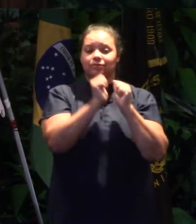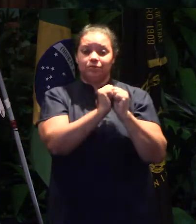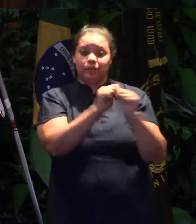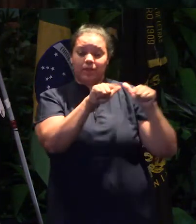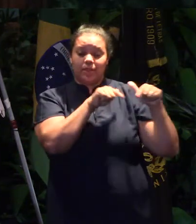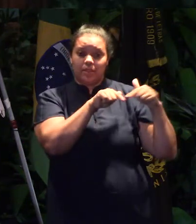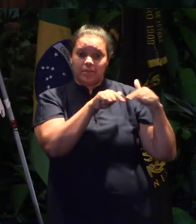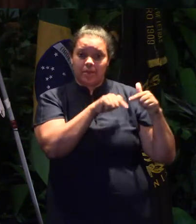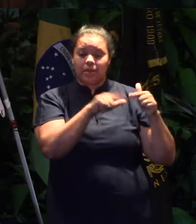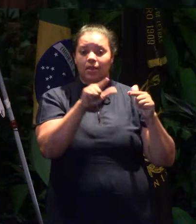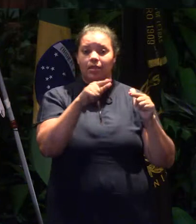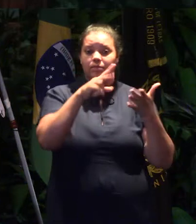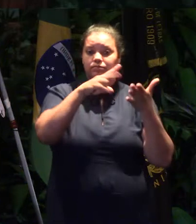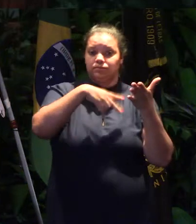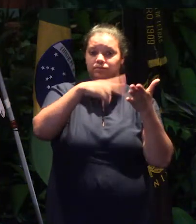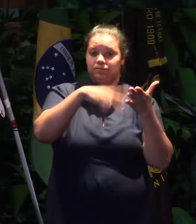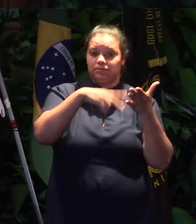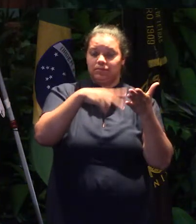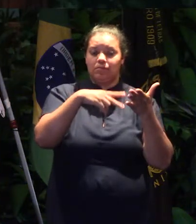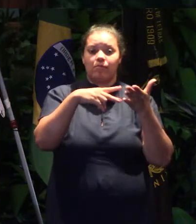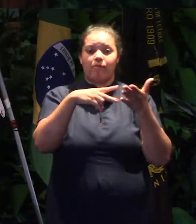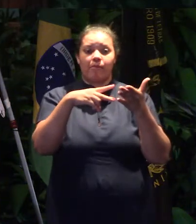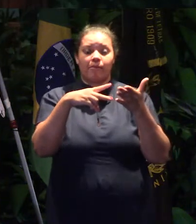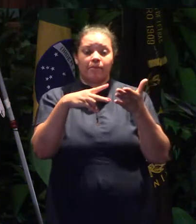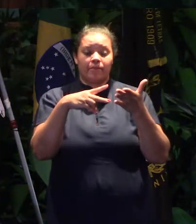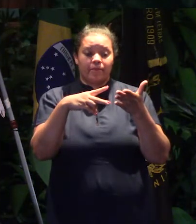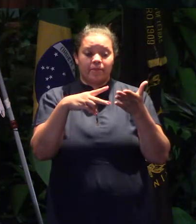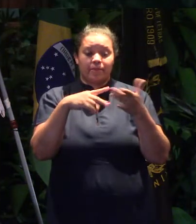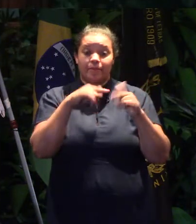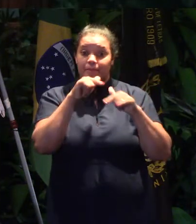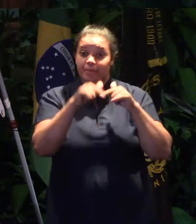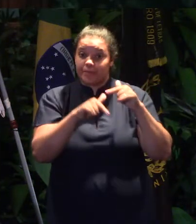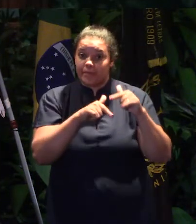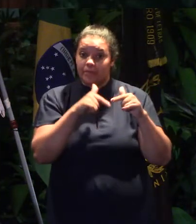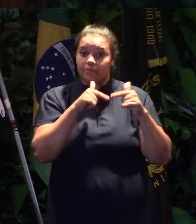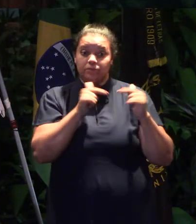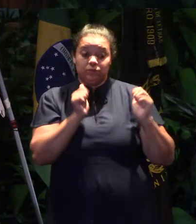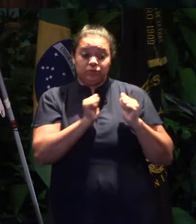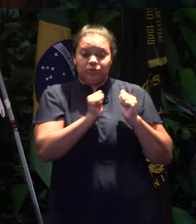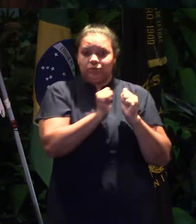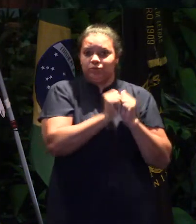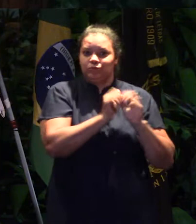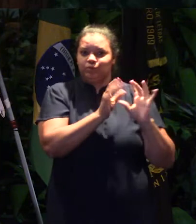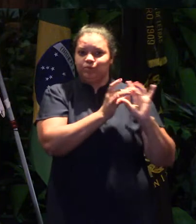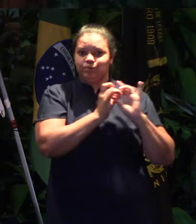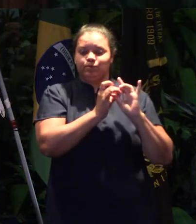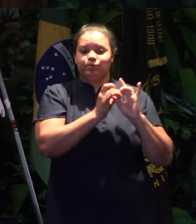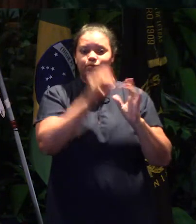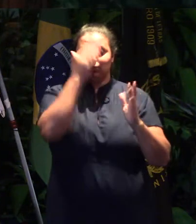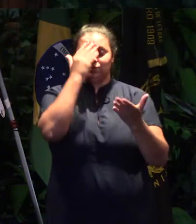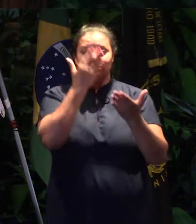Flávio. O trabalho de edição é um trabalho de parceria e de muita